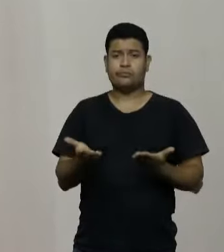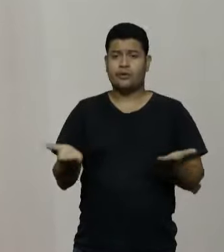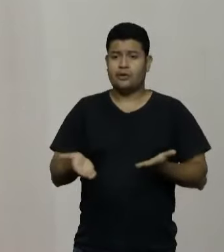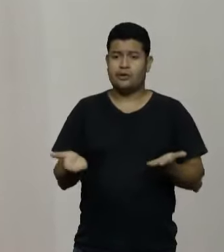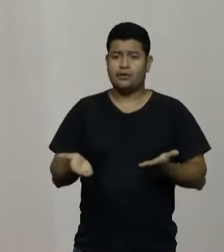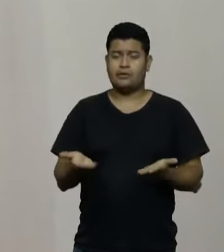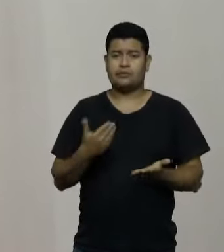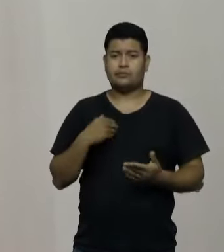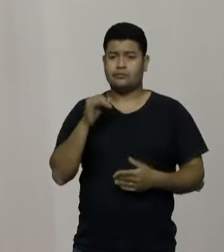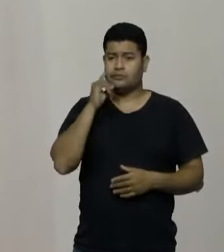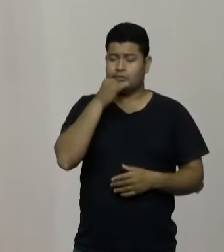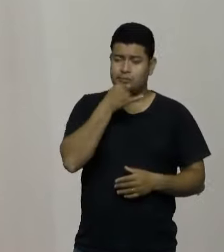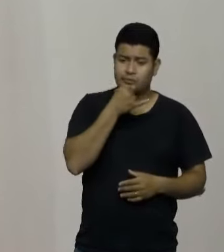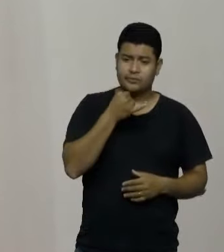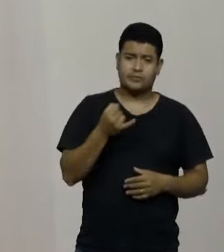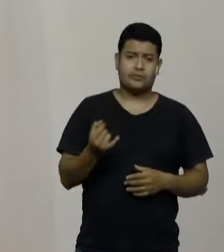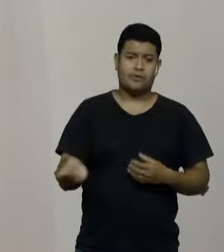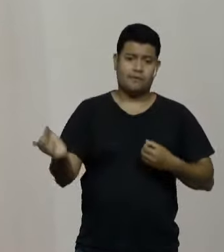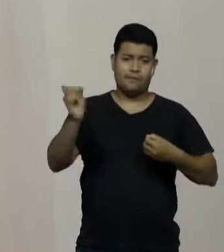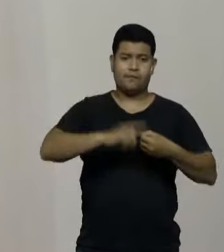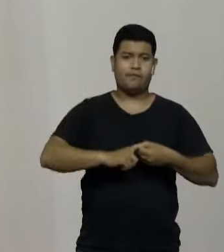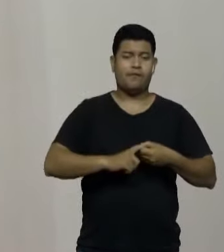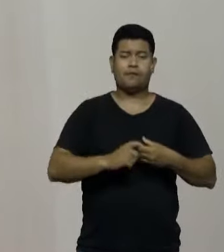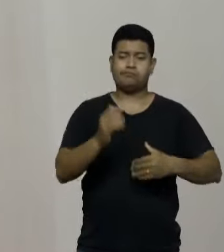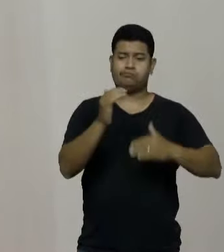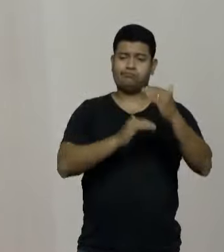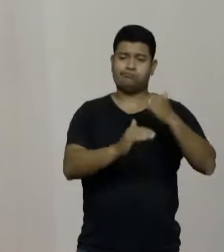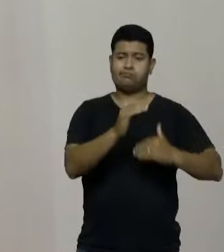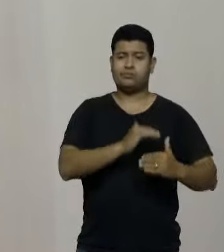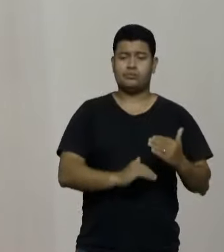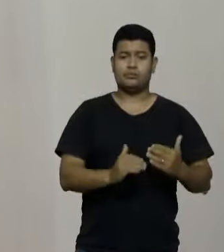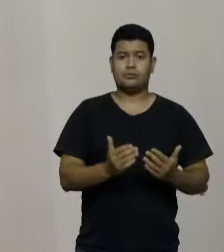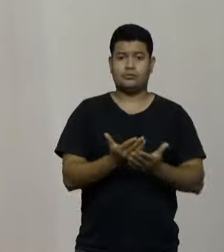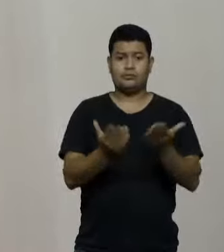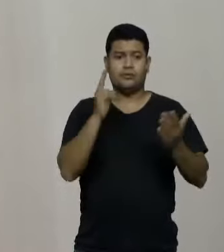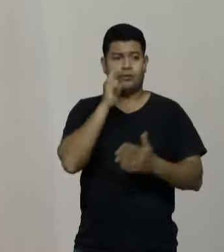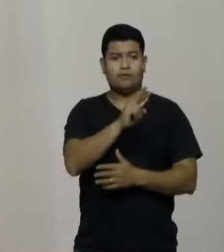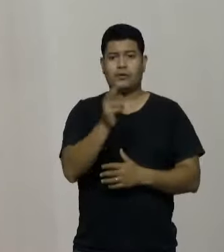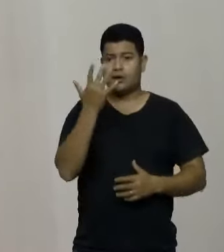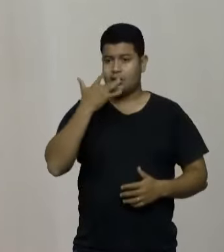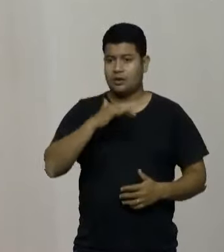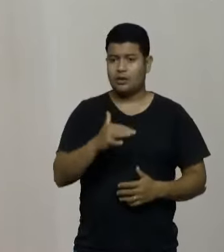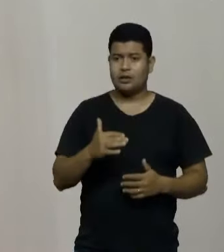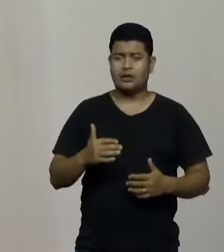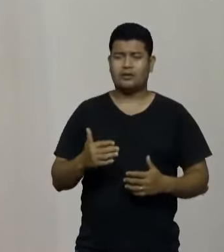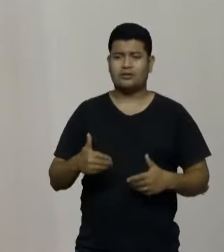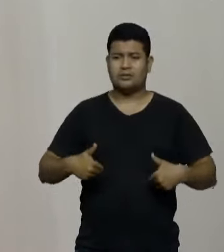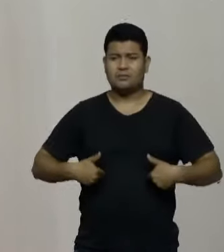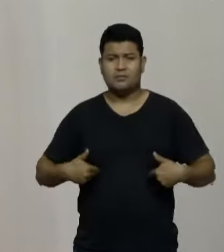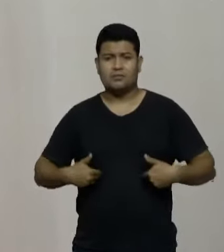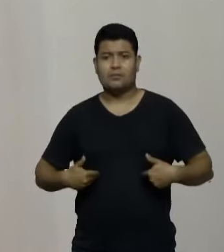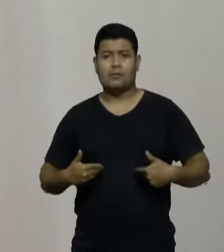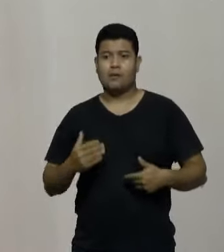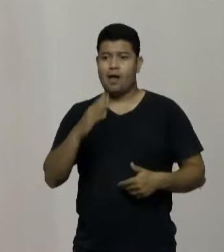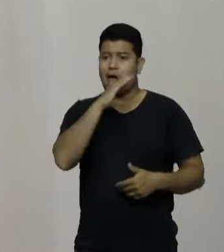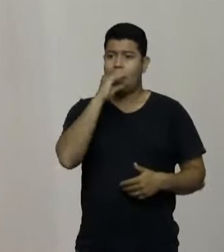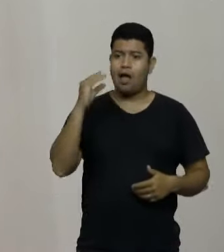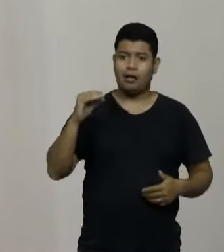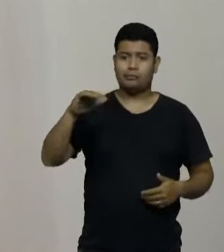triste mapa da fome, onde a gente vê crianças passando fome, adultos passando fome, e por aí afora.